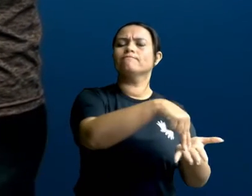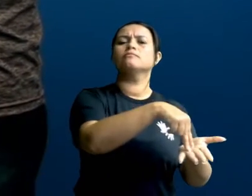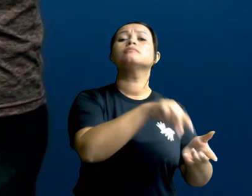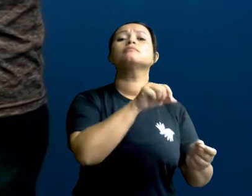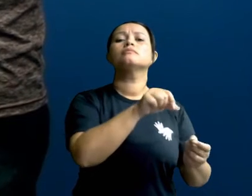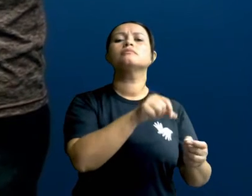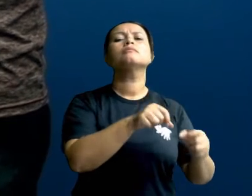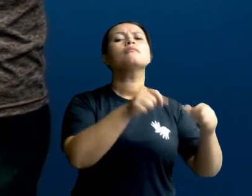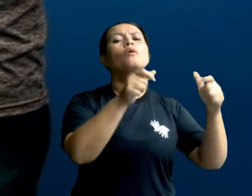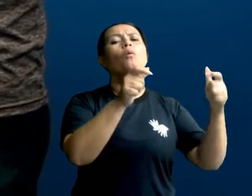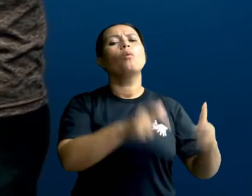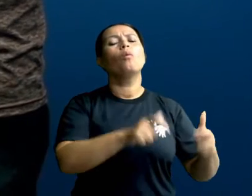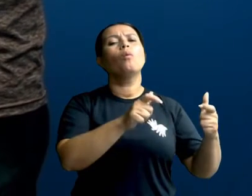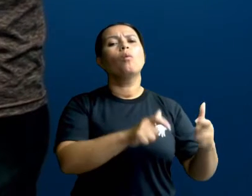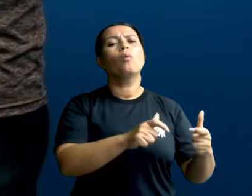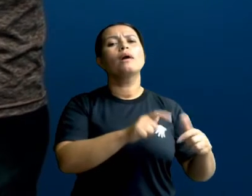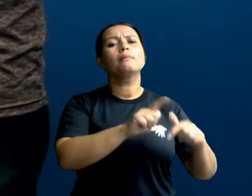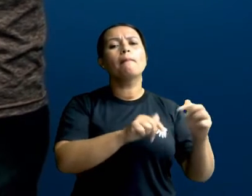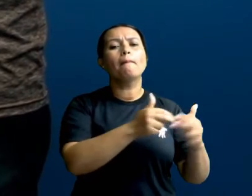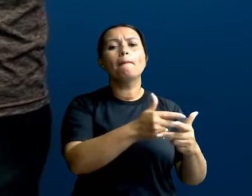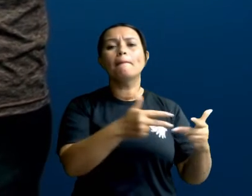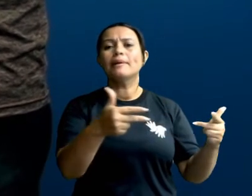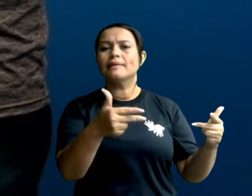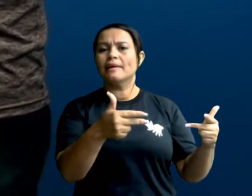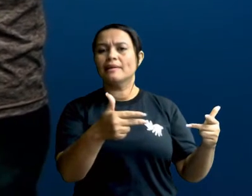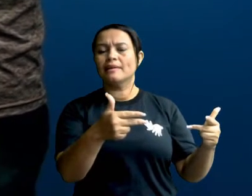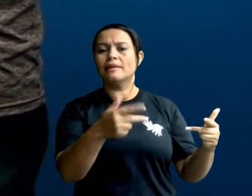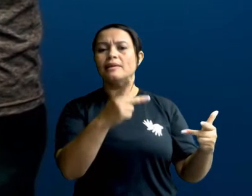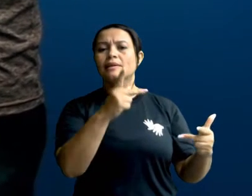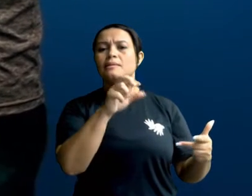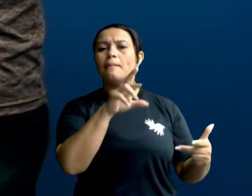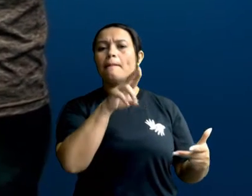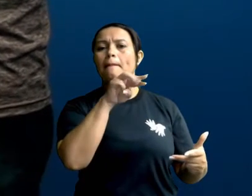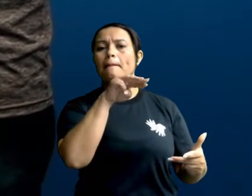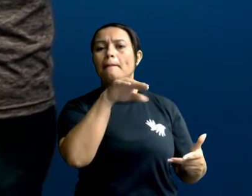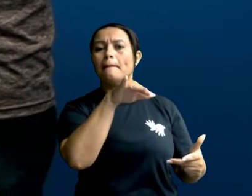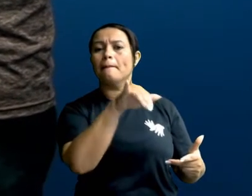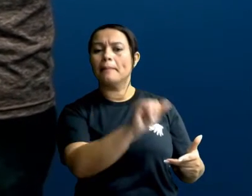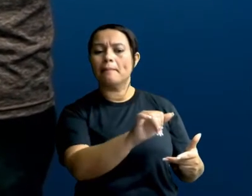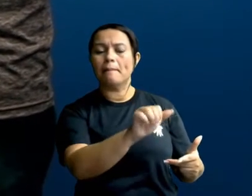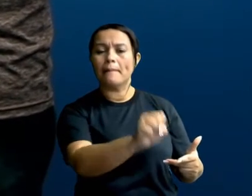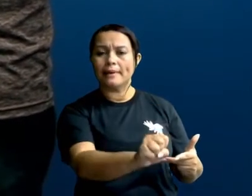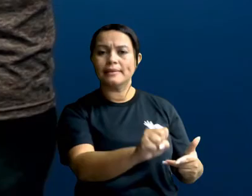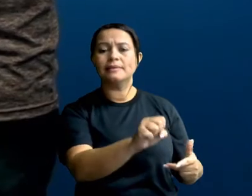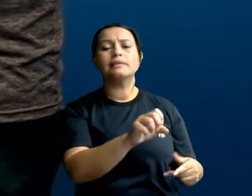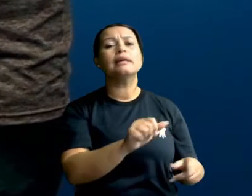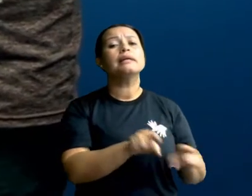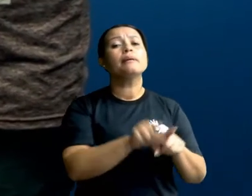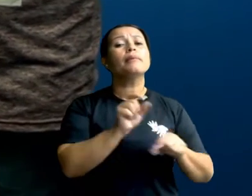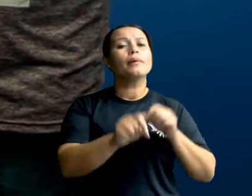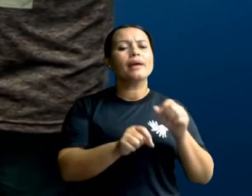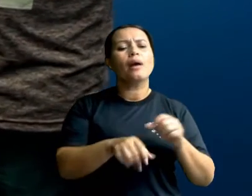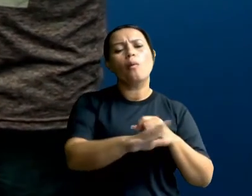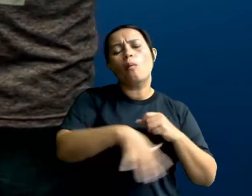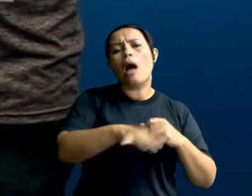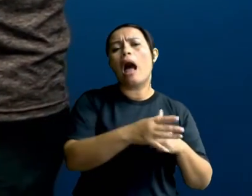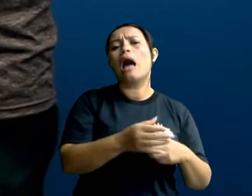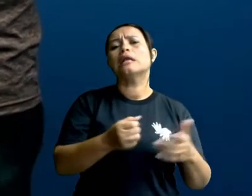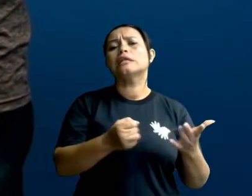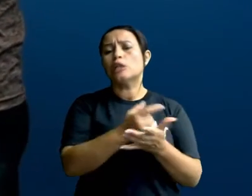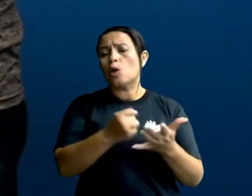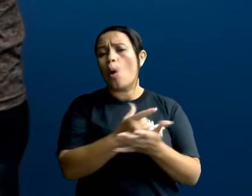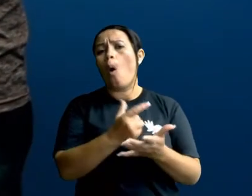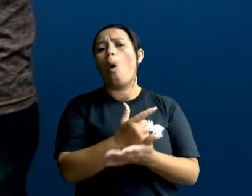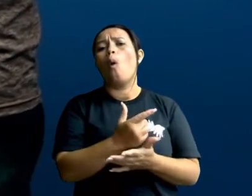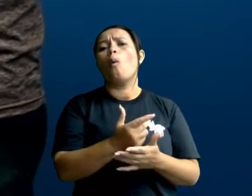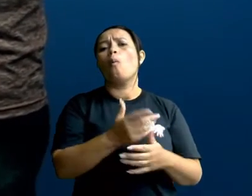ponto, né, de extração de matérias-primas e de área de consumidora para seus produtos, né? Isso a gente